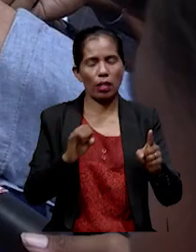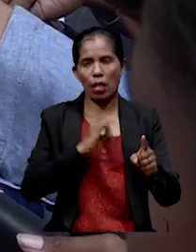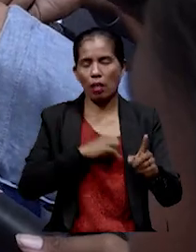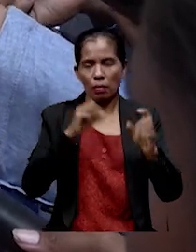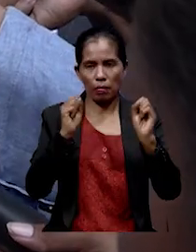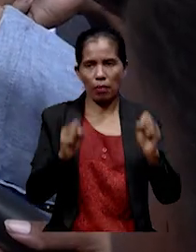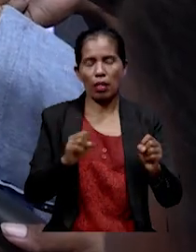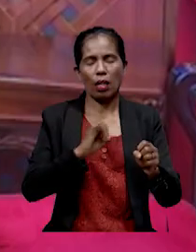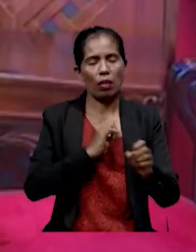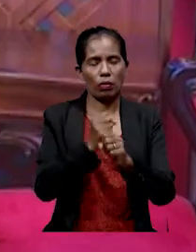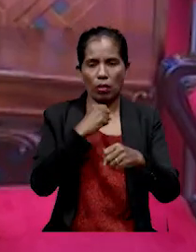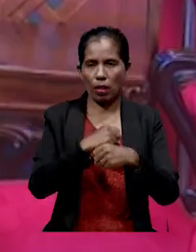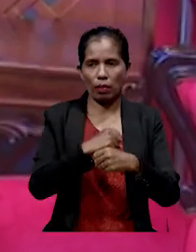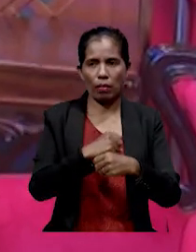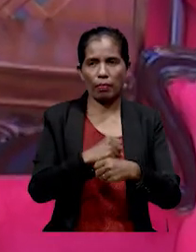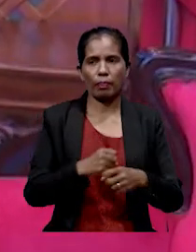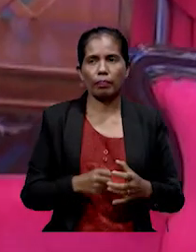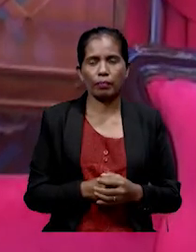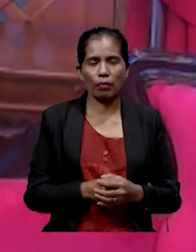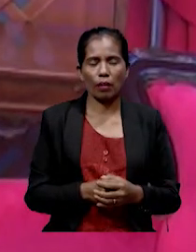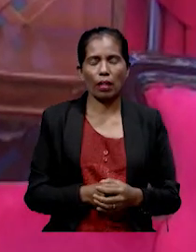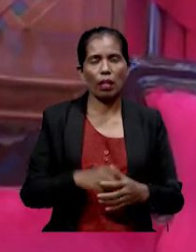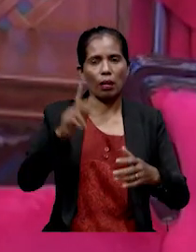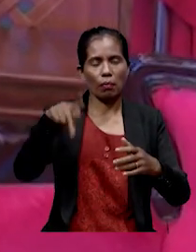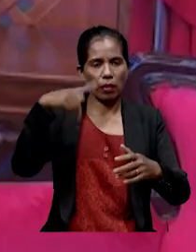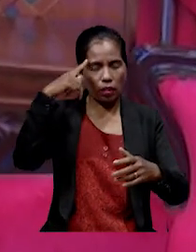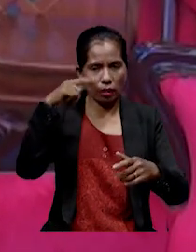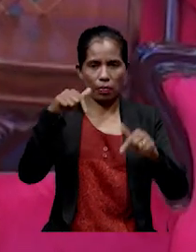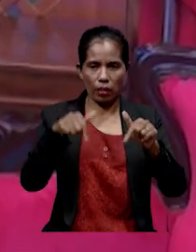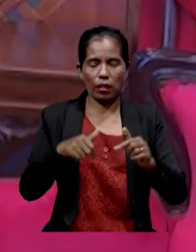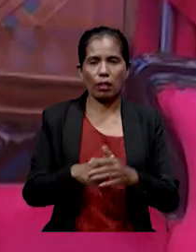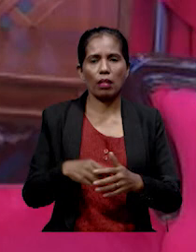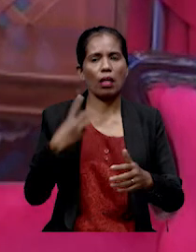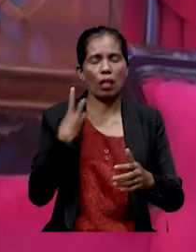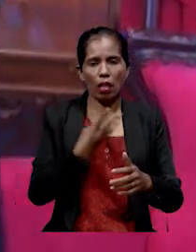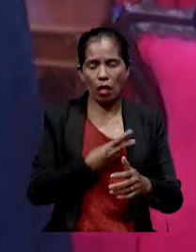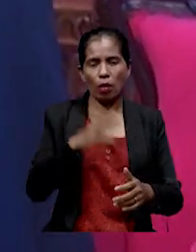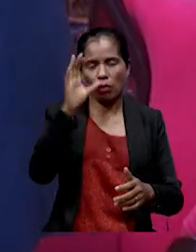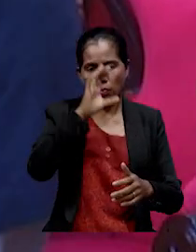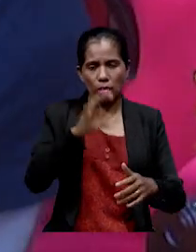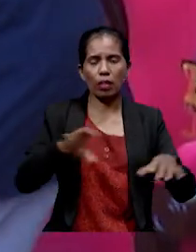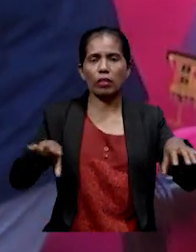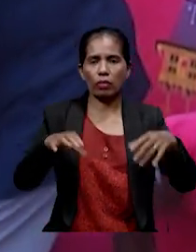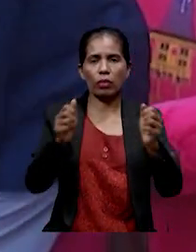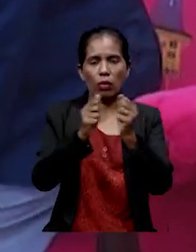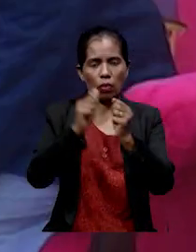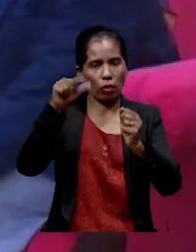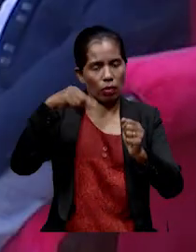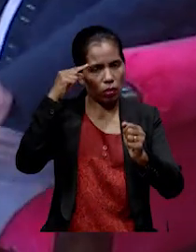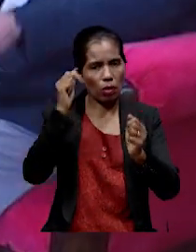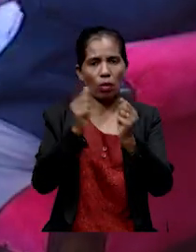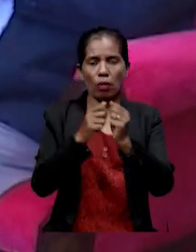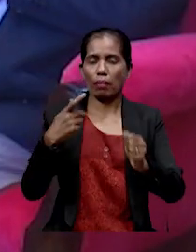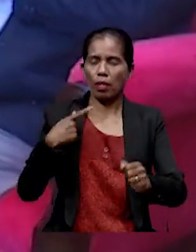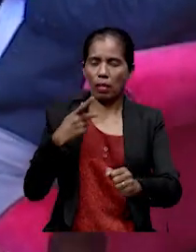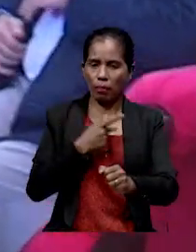e ao atual. Situação política, mas que ainda não é. E a boca, mas serviço ao governo, ao parlamento, à